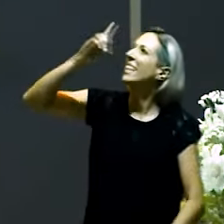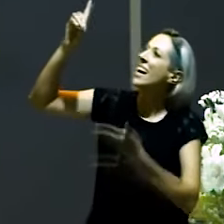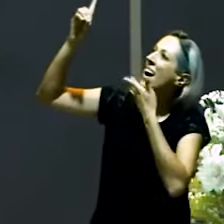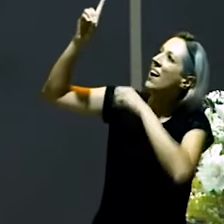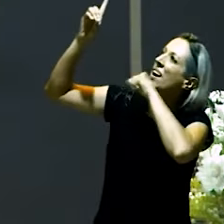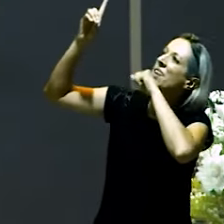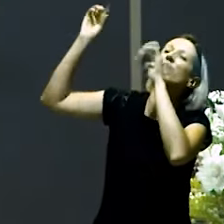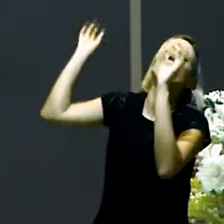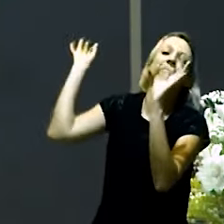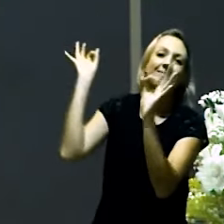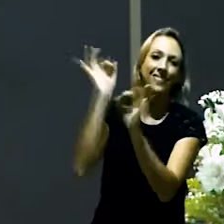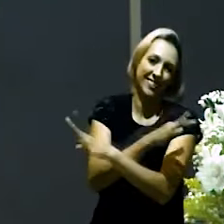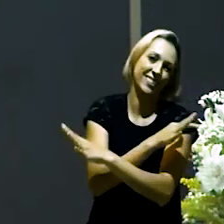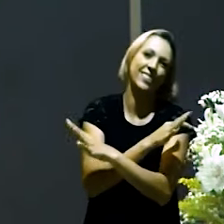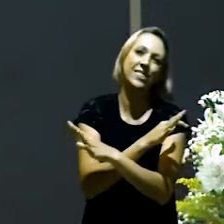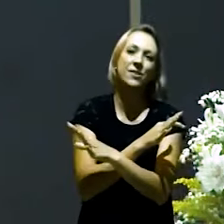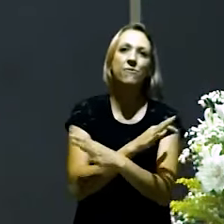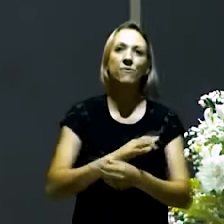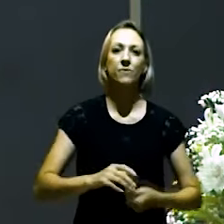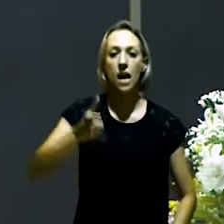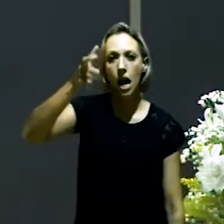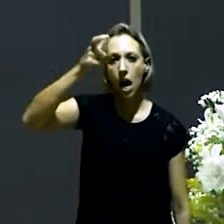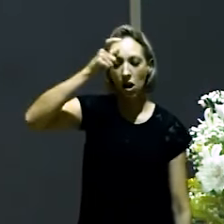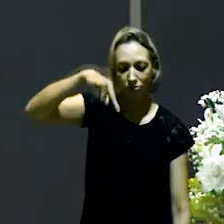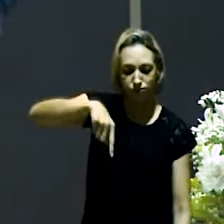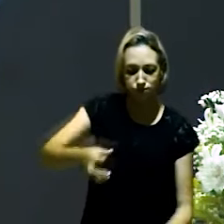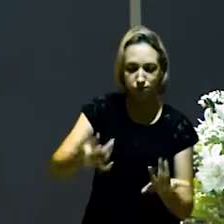estava posto sobre a cabeça de Satanás.